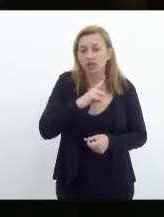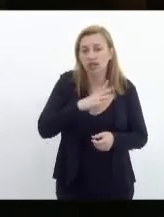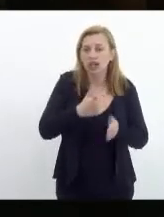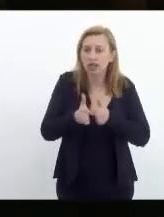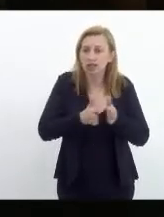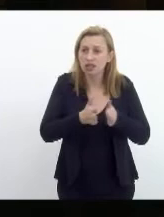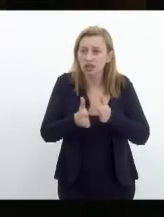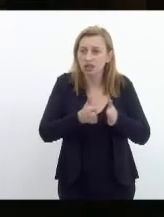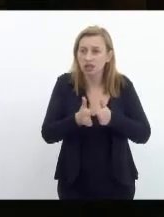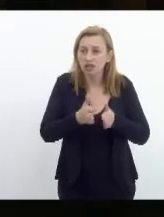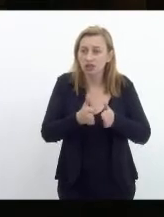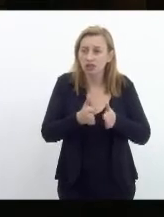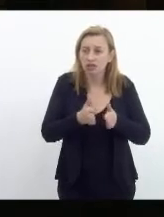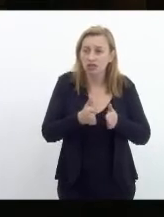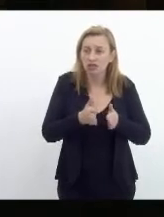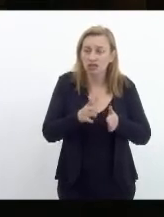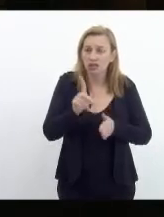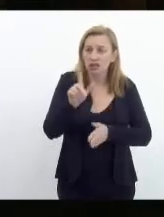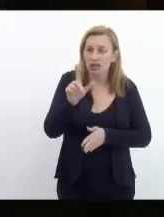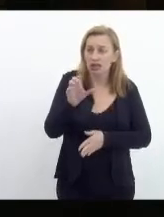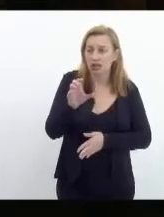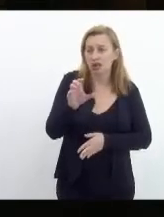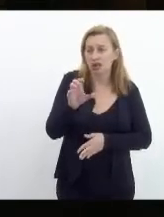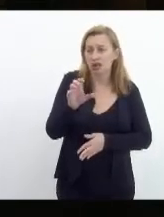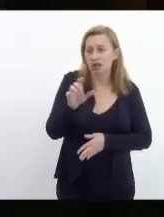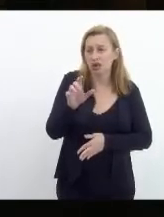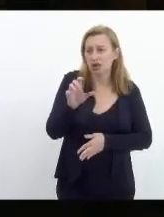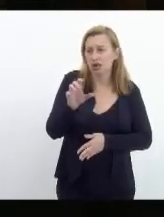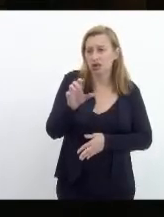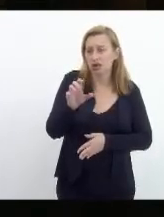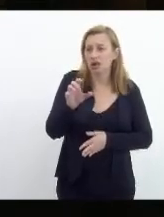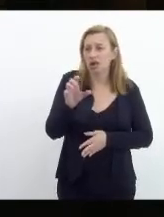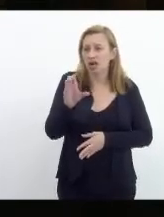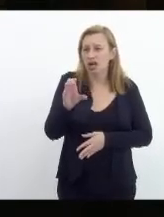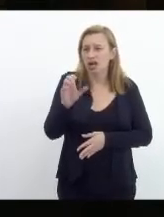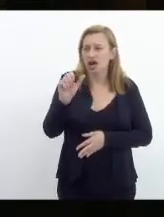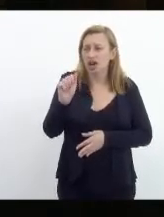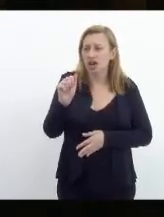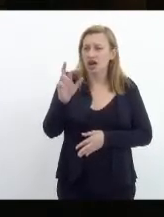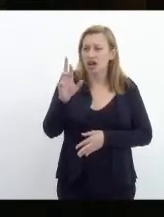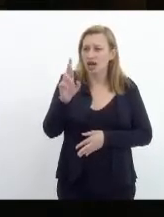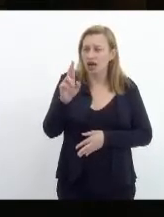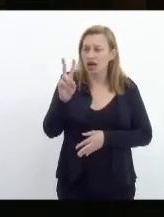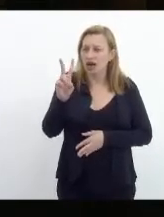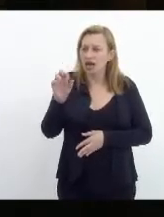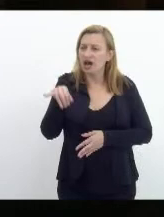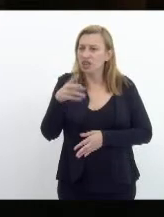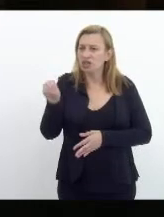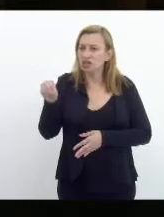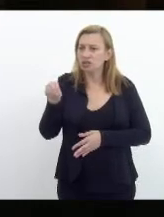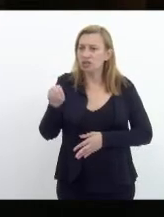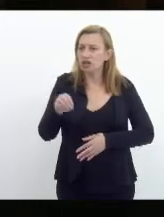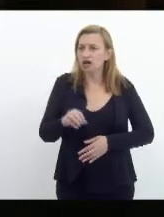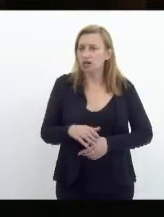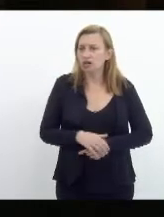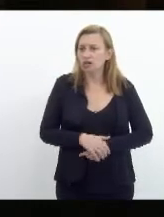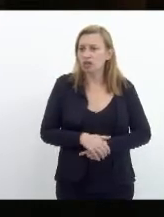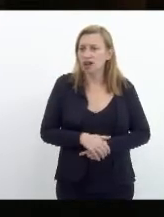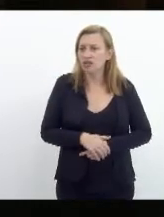acesso a partir de gravetos, com carvão. Teve famílias, deputado Valdec,